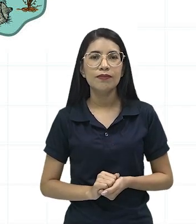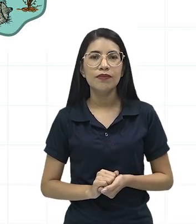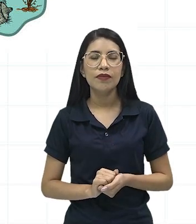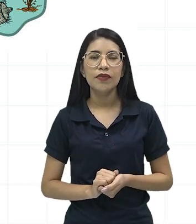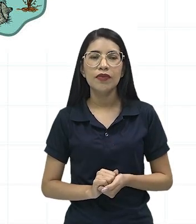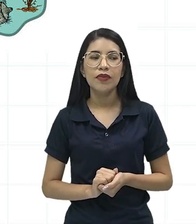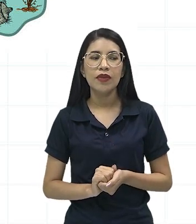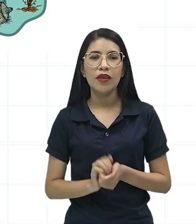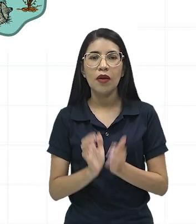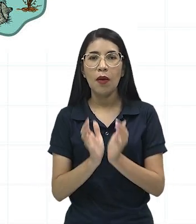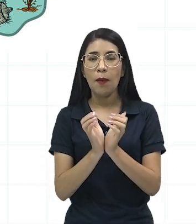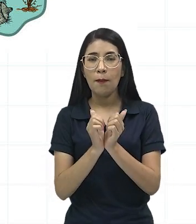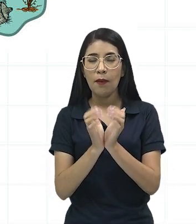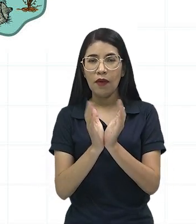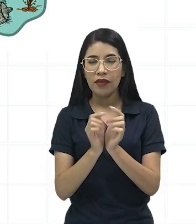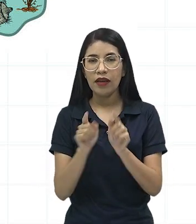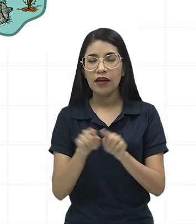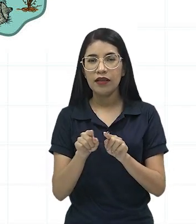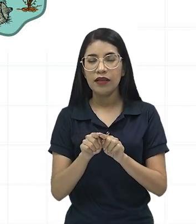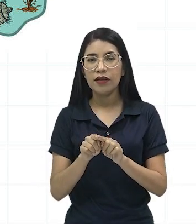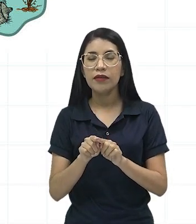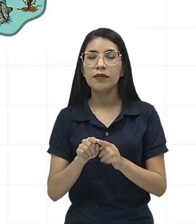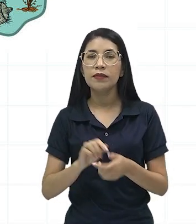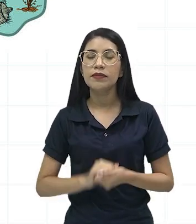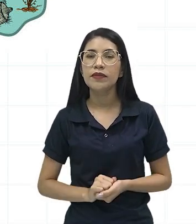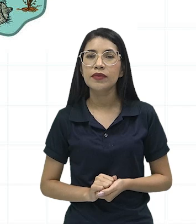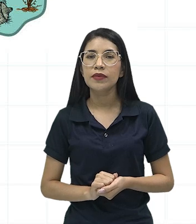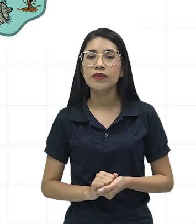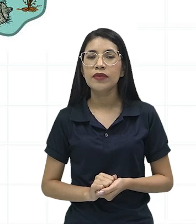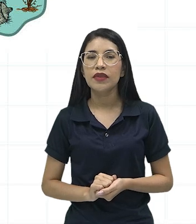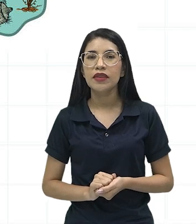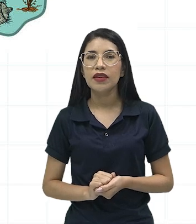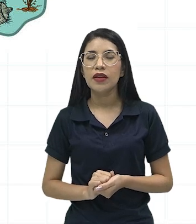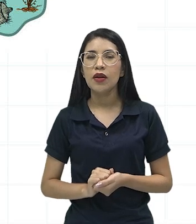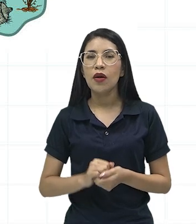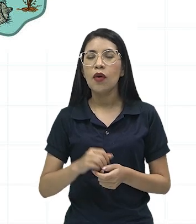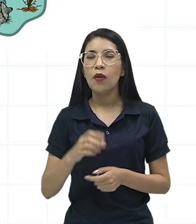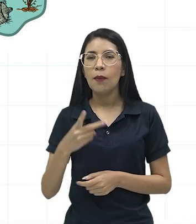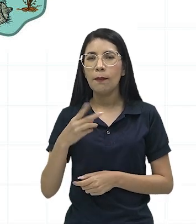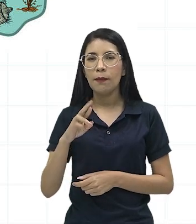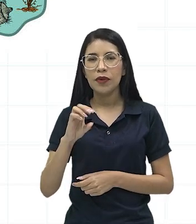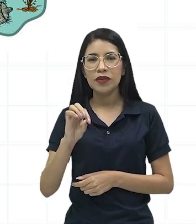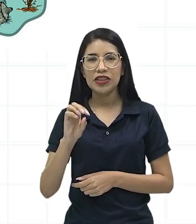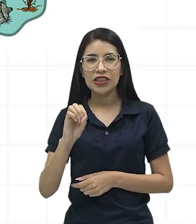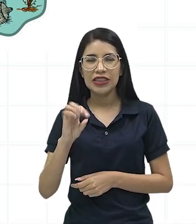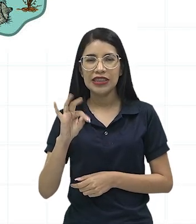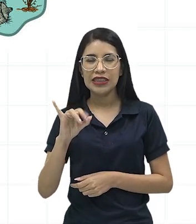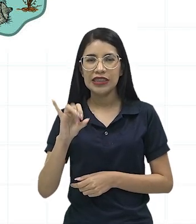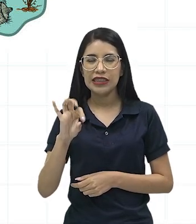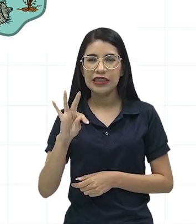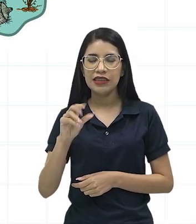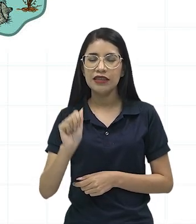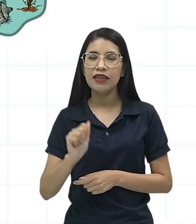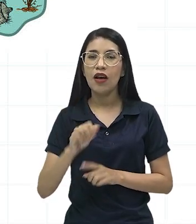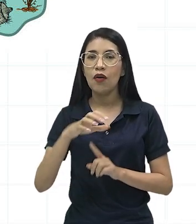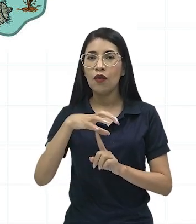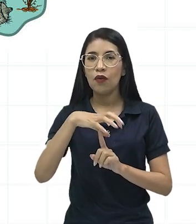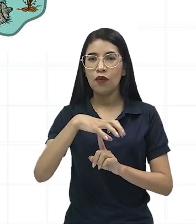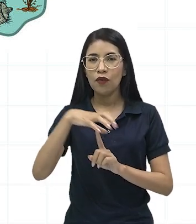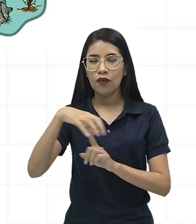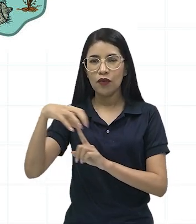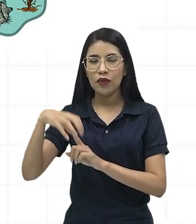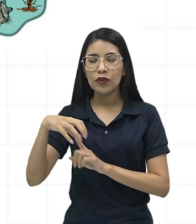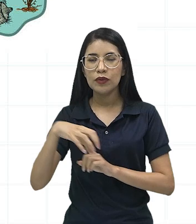as bactérias, o reino Protista, que abrange protozoários e algas, o reino Fungi, que abrange